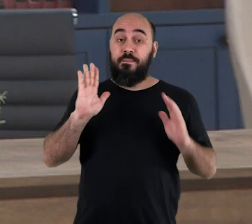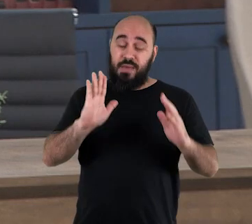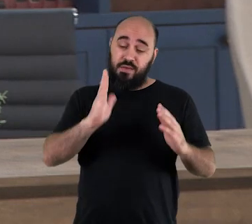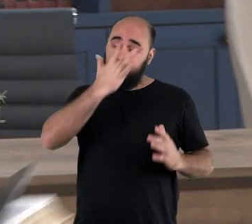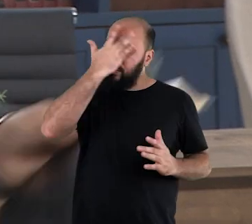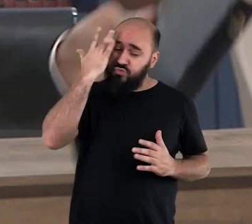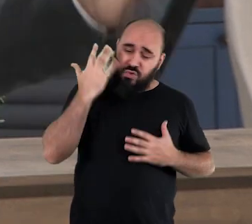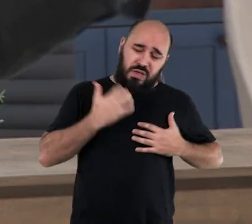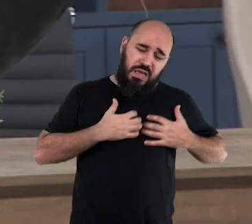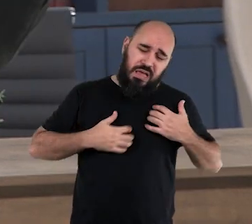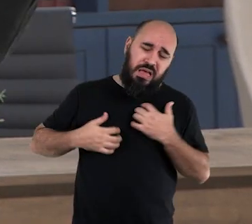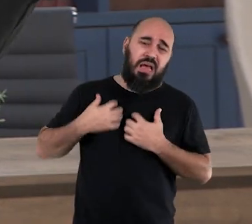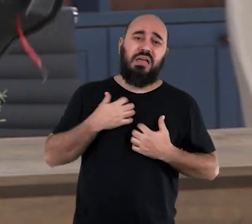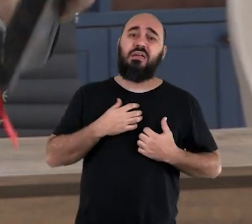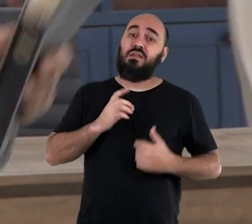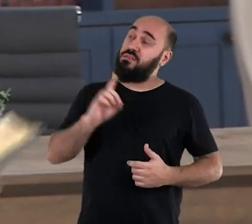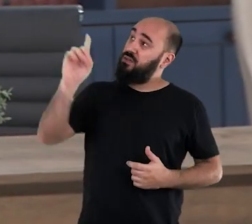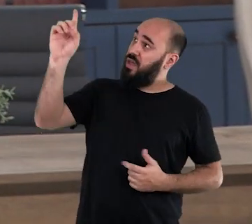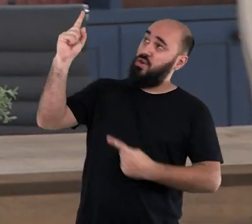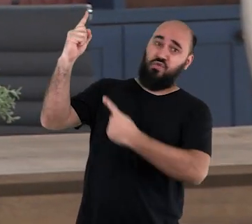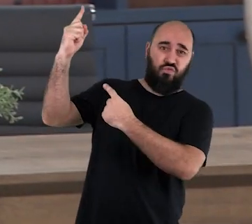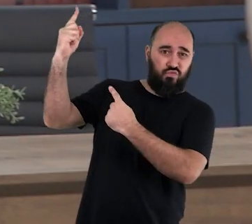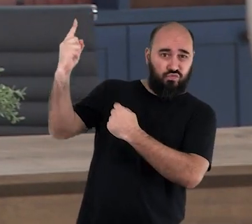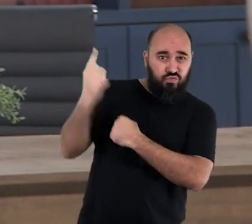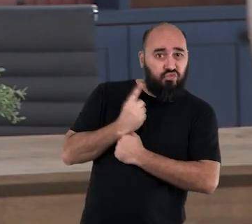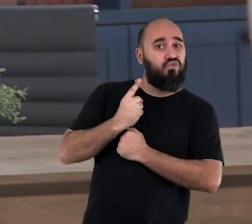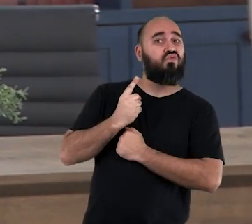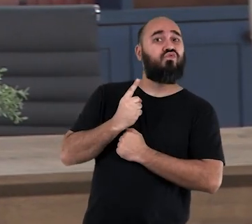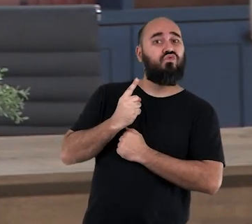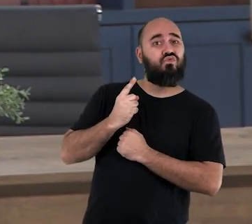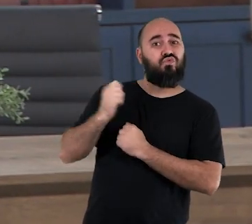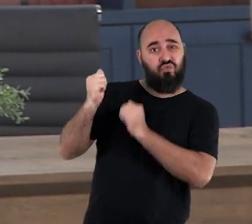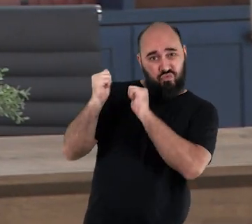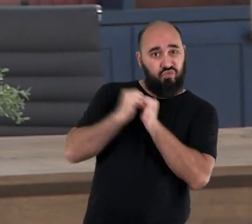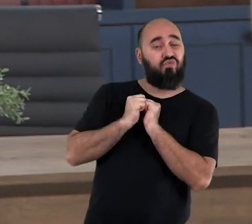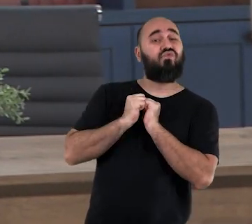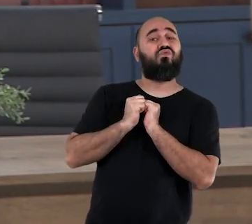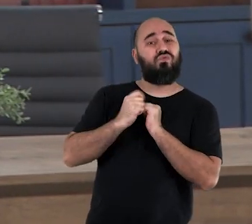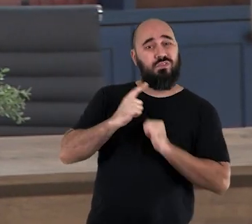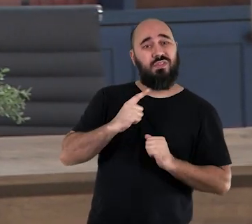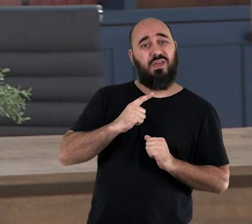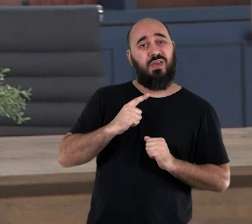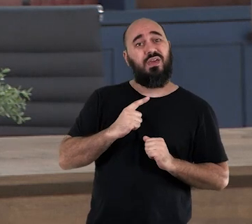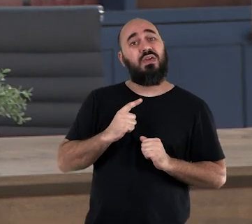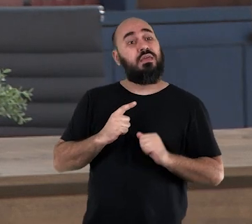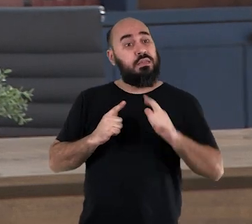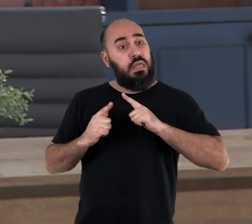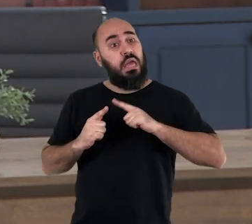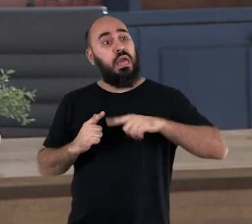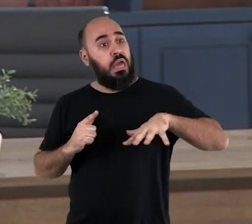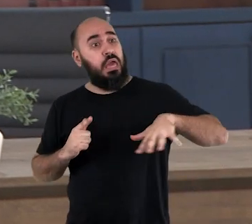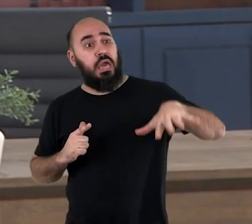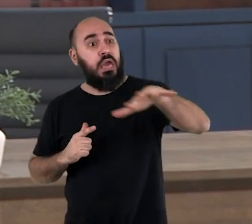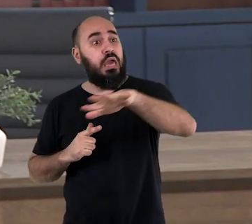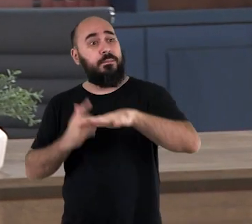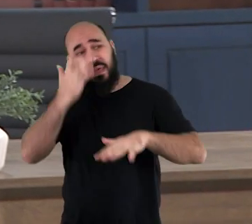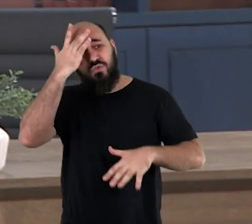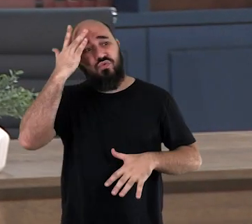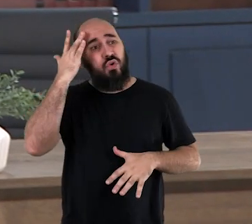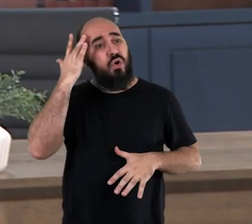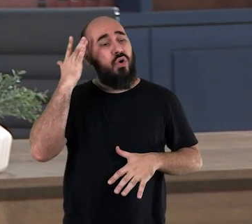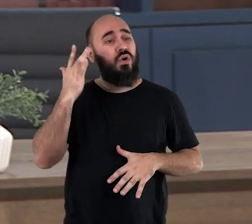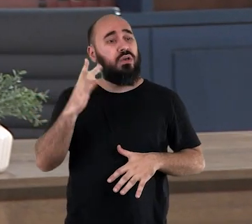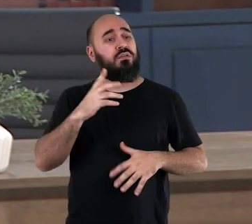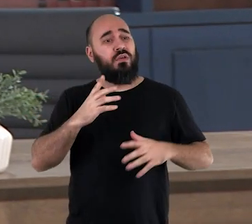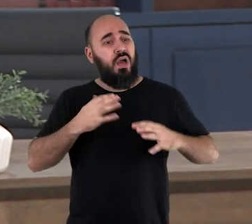quebrantado e salva os de espírito oprimido. São muitas as aflições do justo, diz o salmista, mas de todas